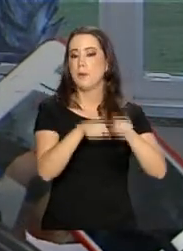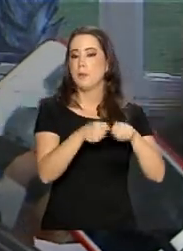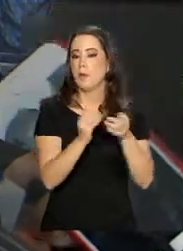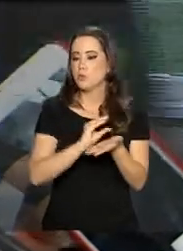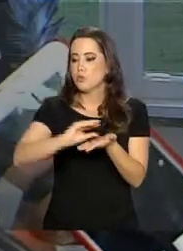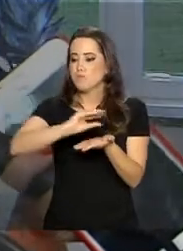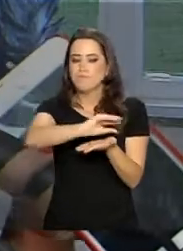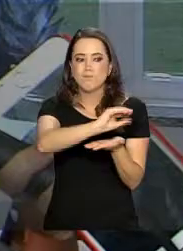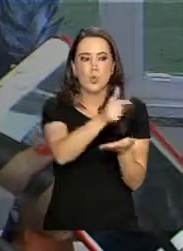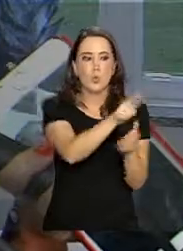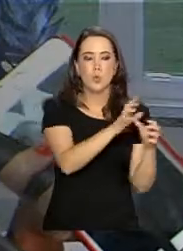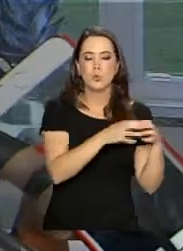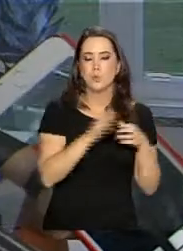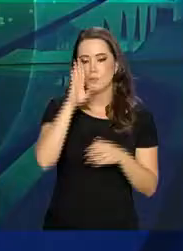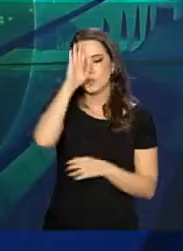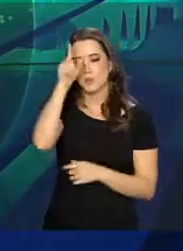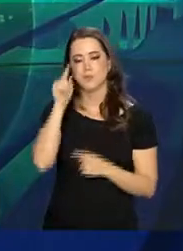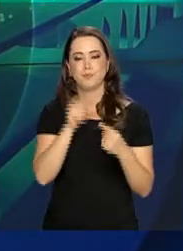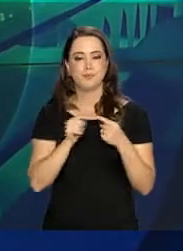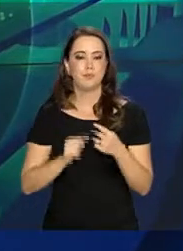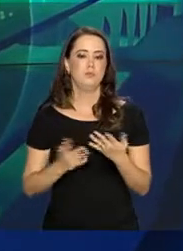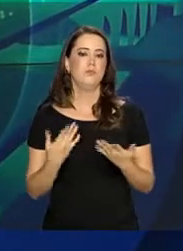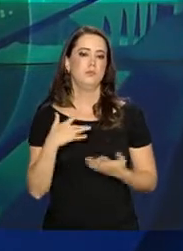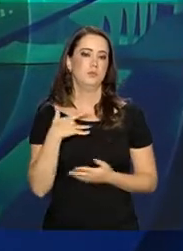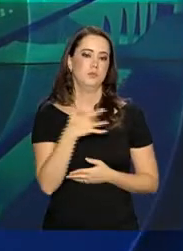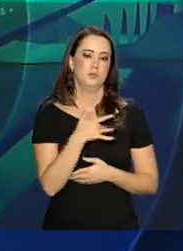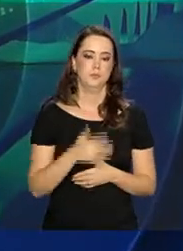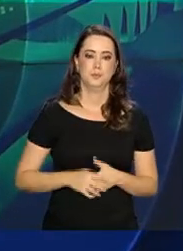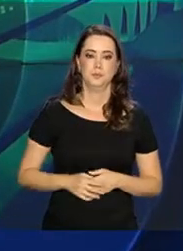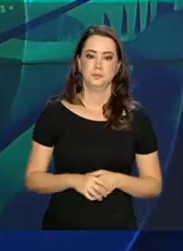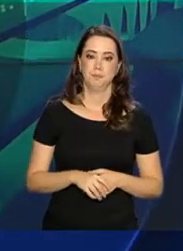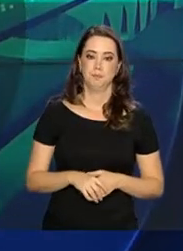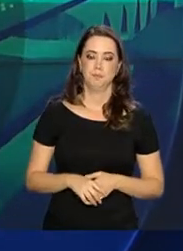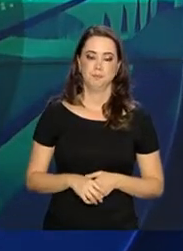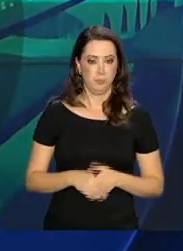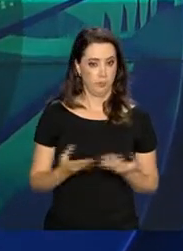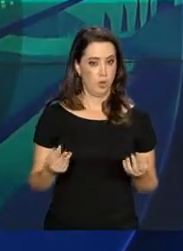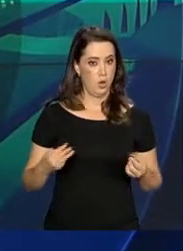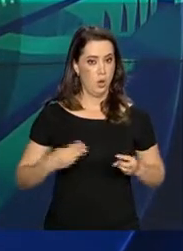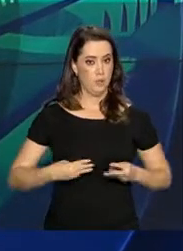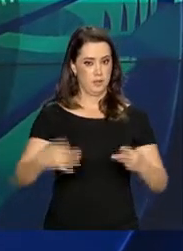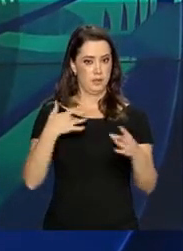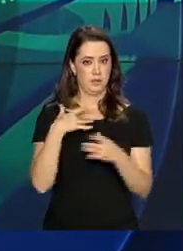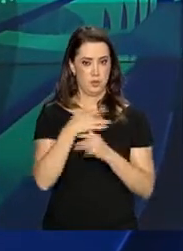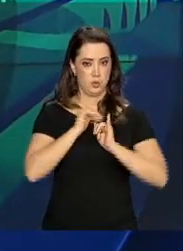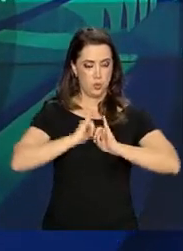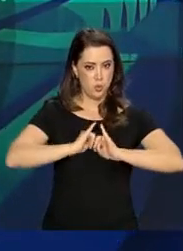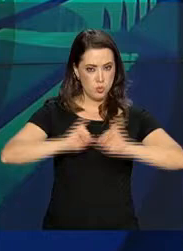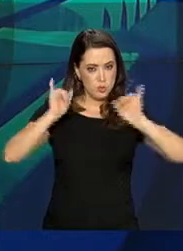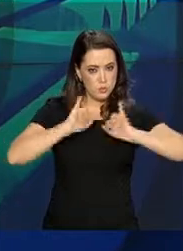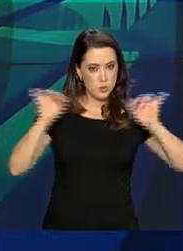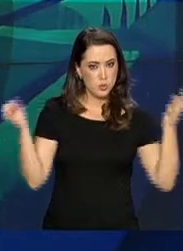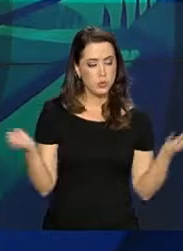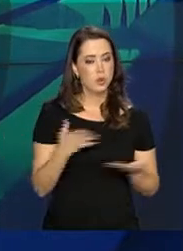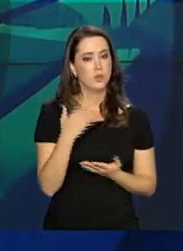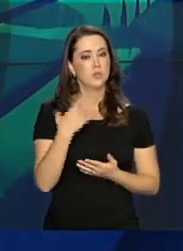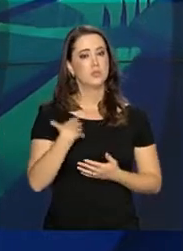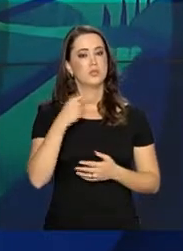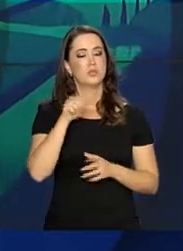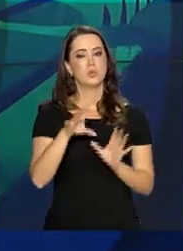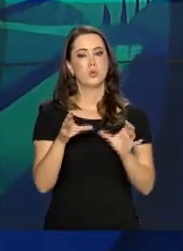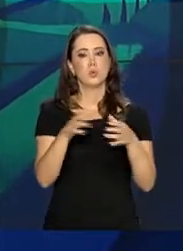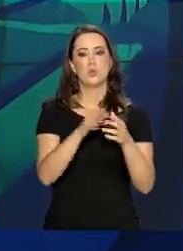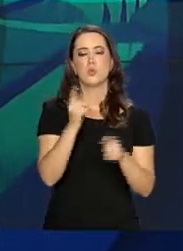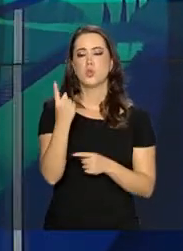investir em outras prioridades. O Ministério da Saúde atualizou hoje as informações repassadas pelas